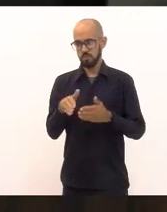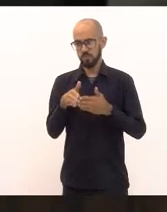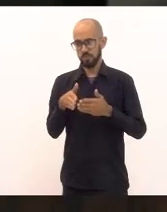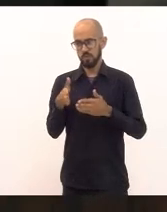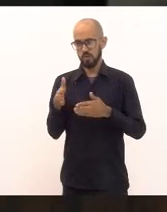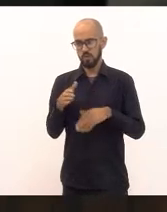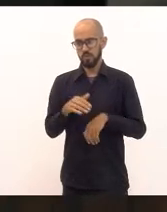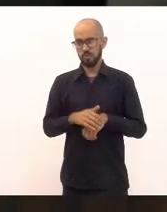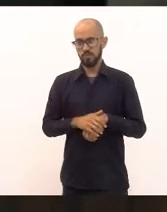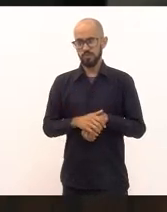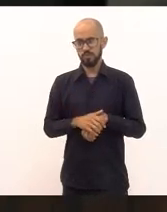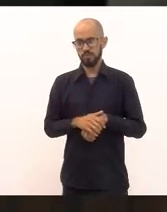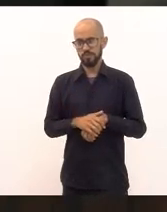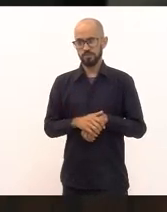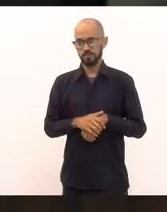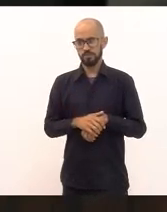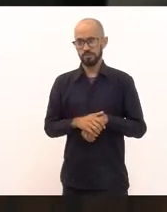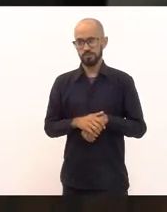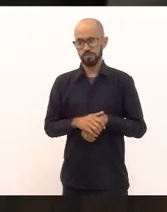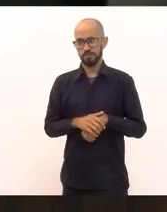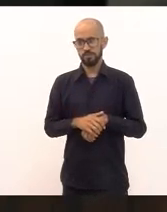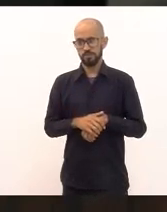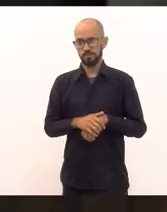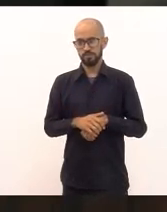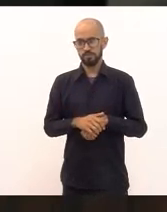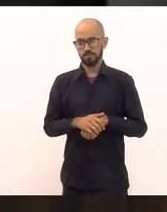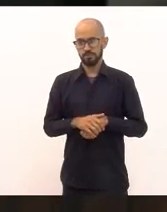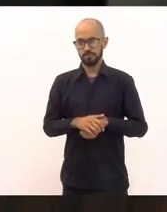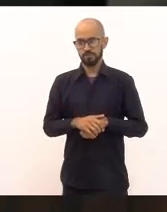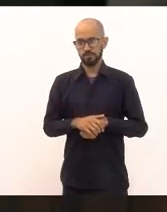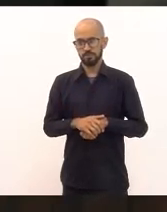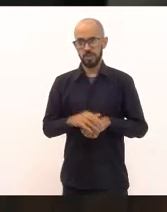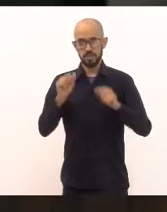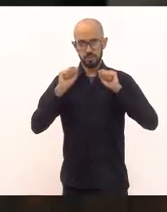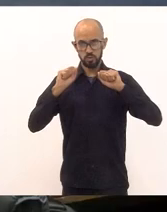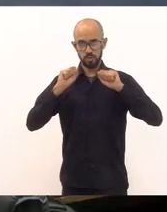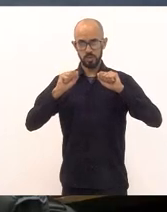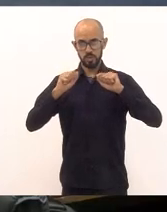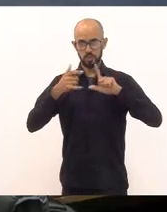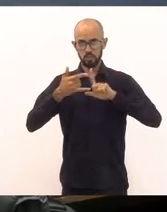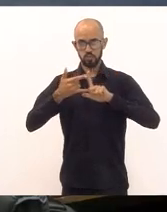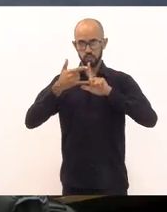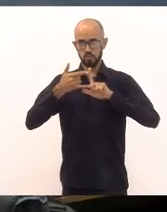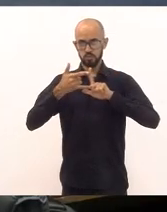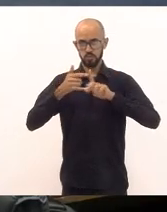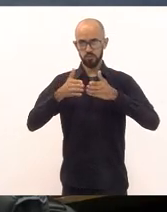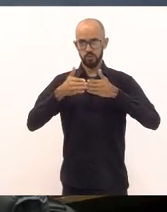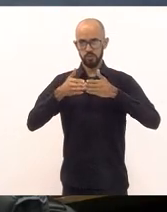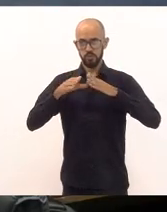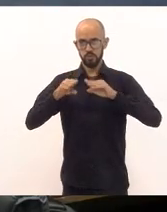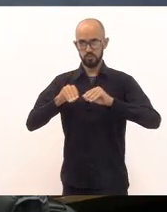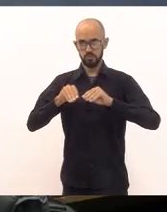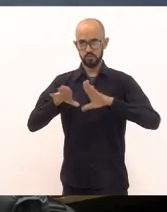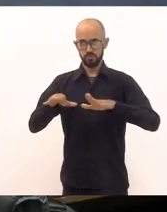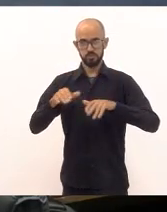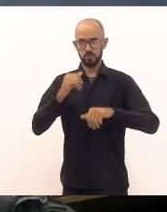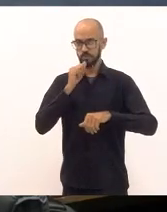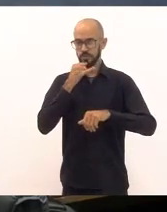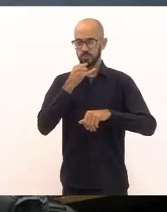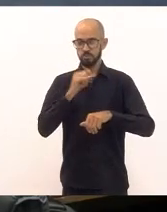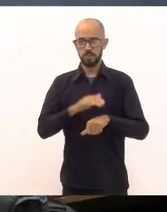diz defensor da segurança. Atenção, assessoria vai, do Zoom. E vota. Ok.